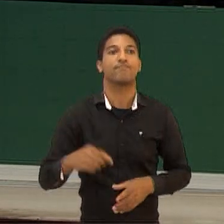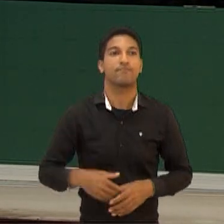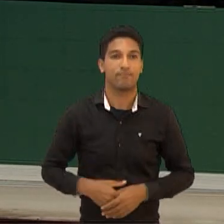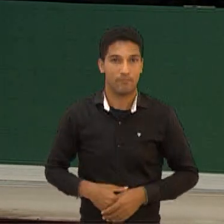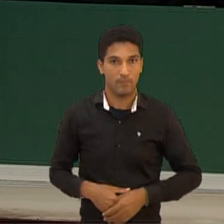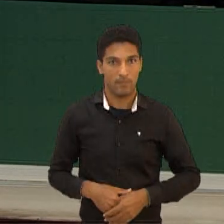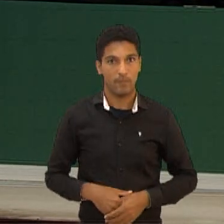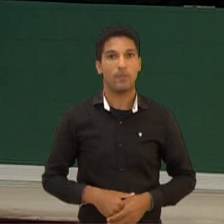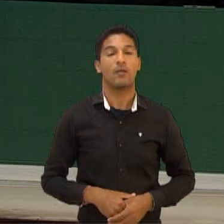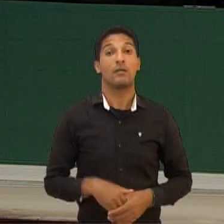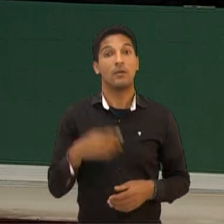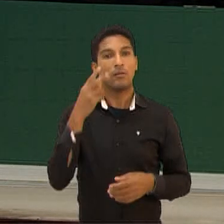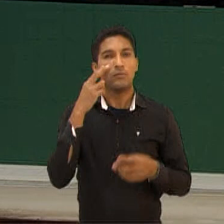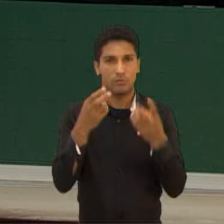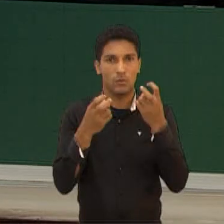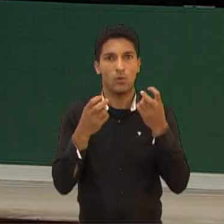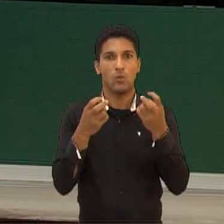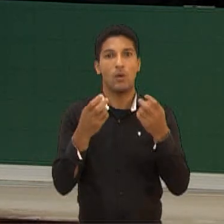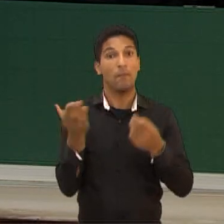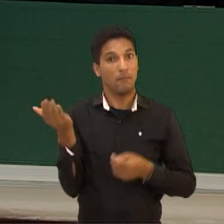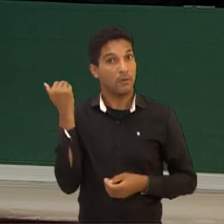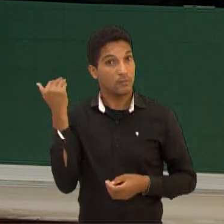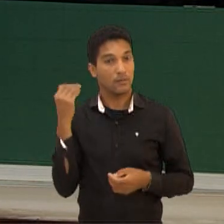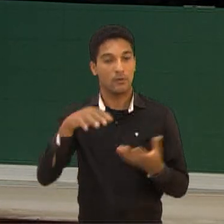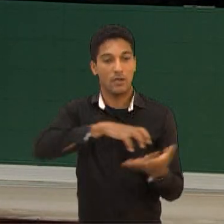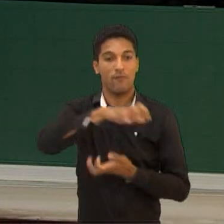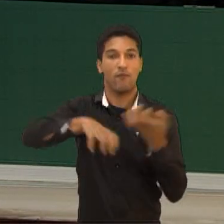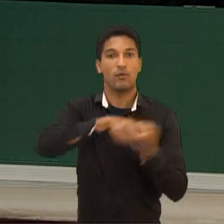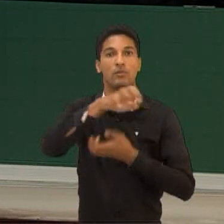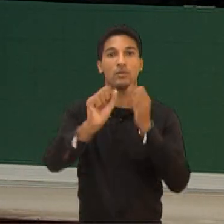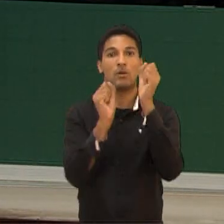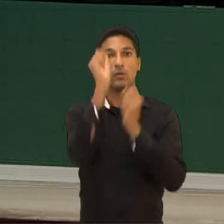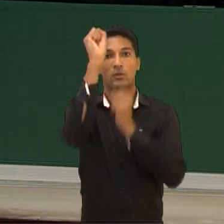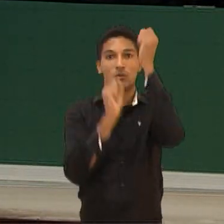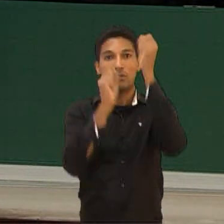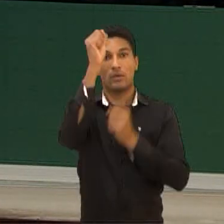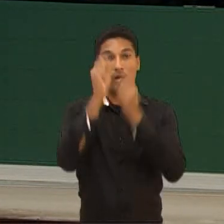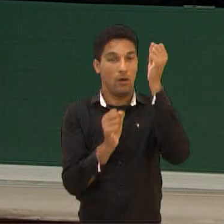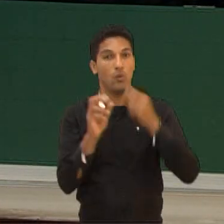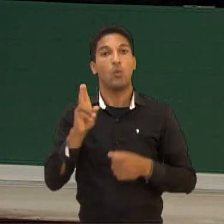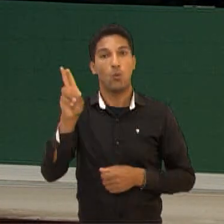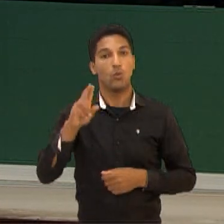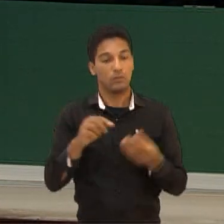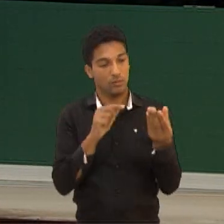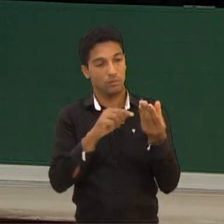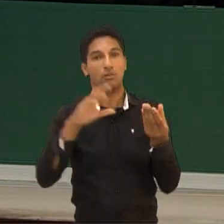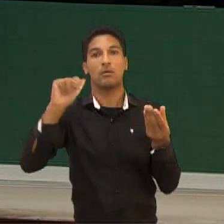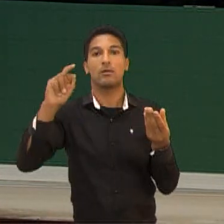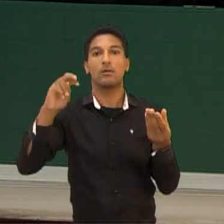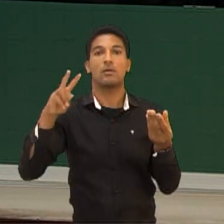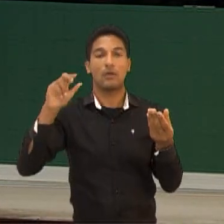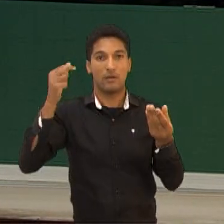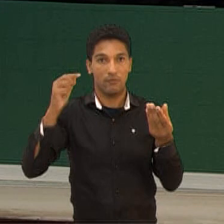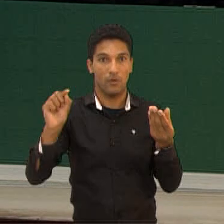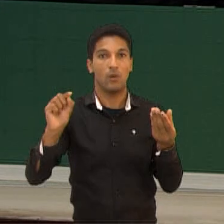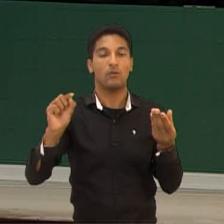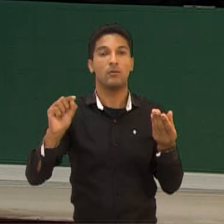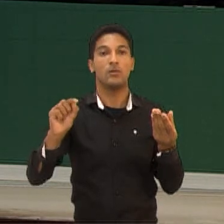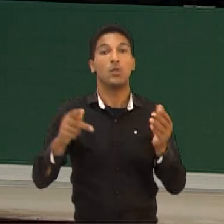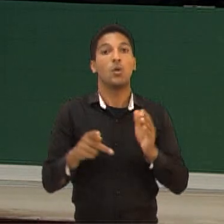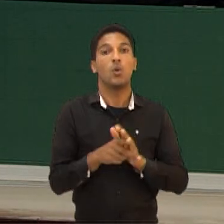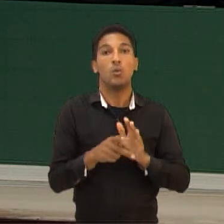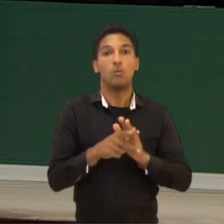vapor, e a poluição nas cidades era bizarra, era horrível, né? E traz essa poluição. Lógico